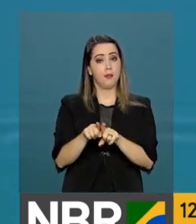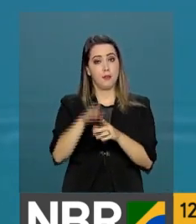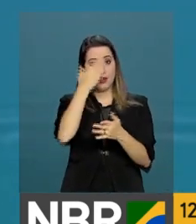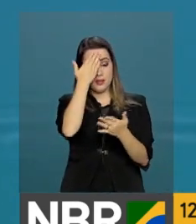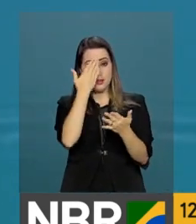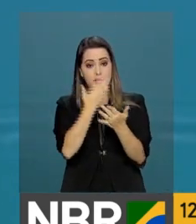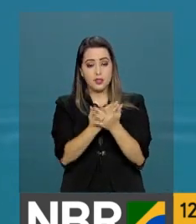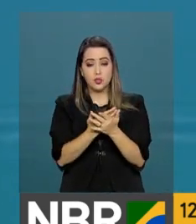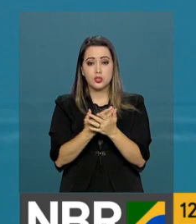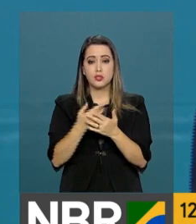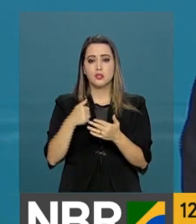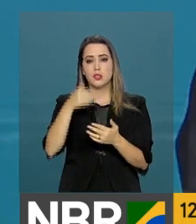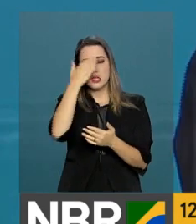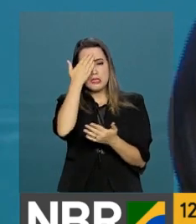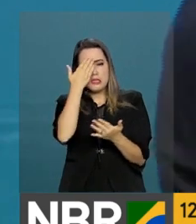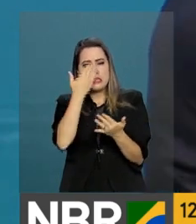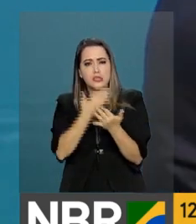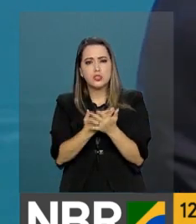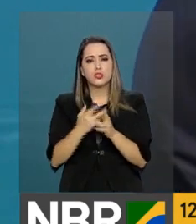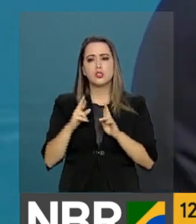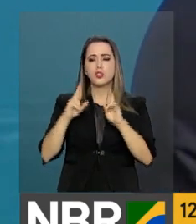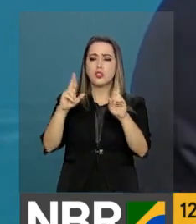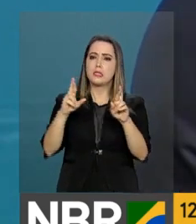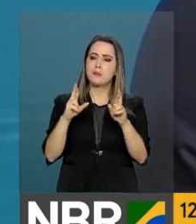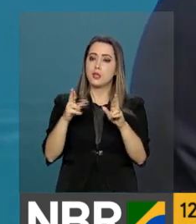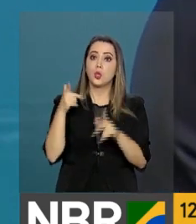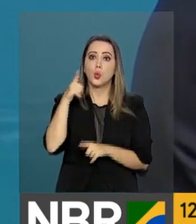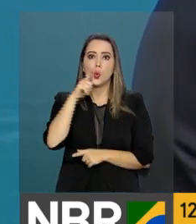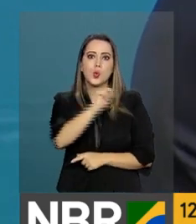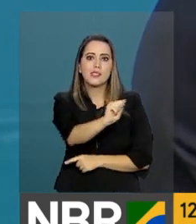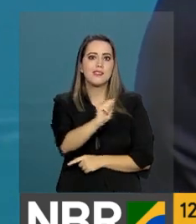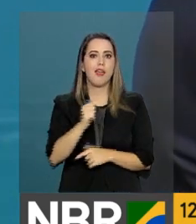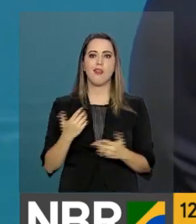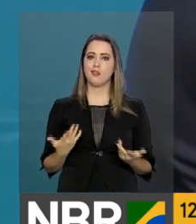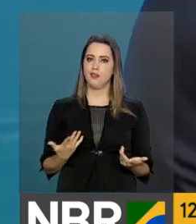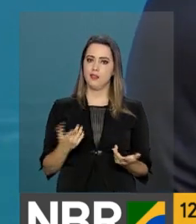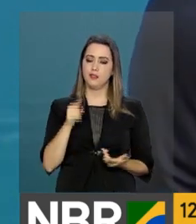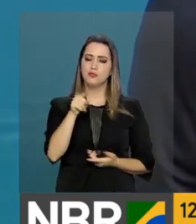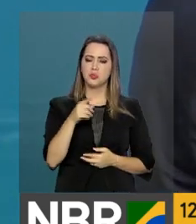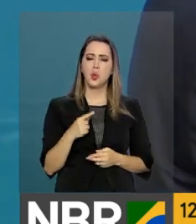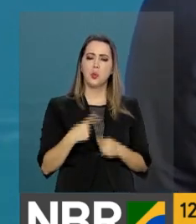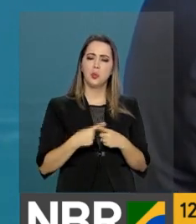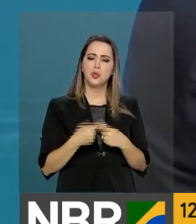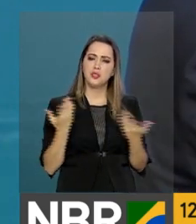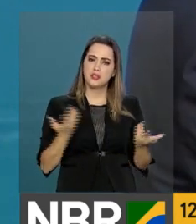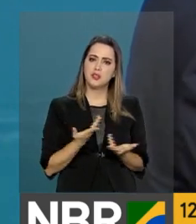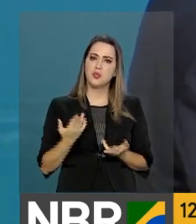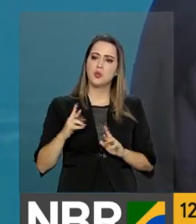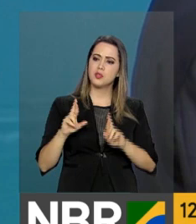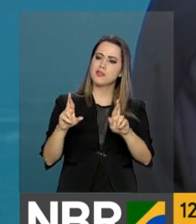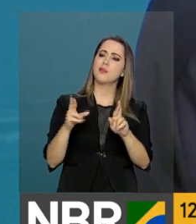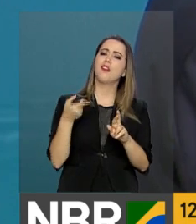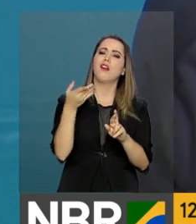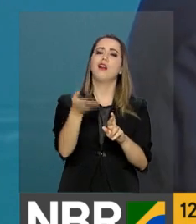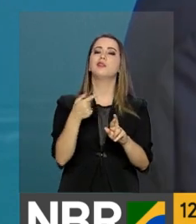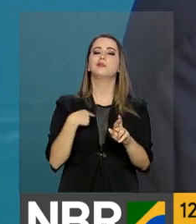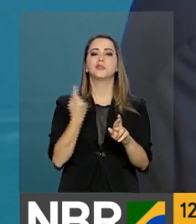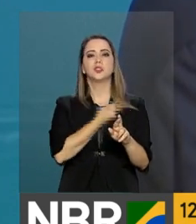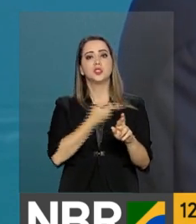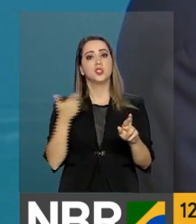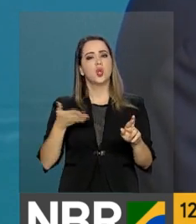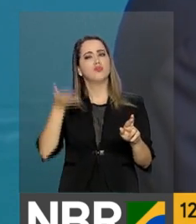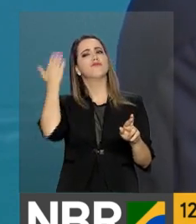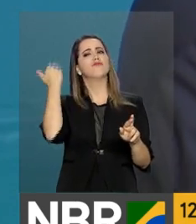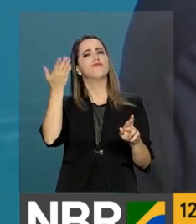que esperando se alcança. Foi esperando este ato, Kassab, este momento de modernidade, que nós